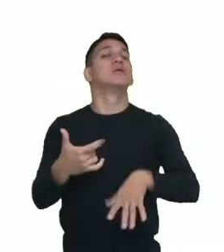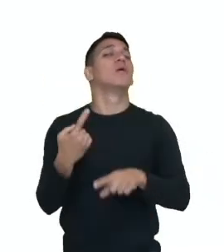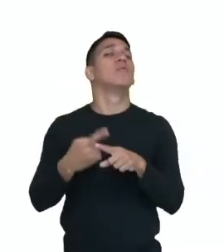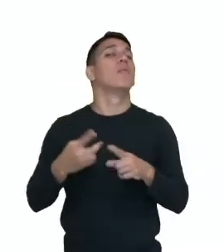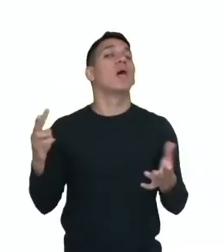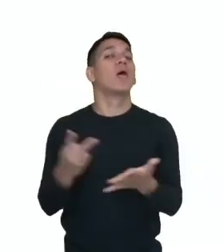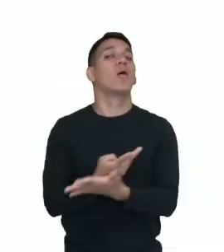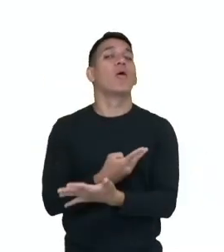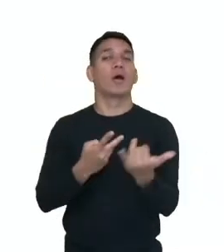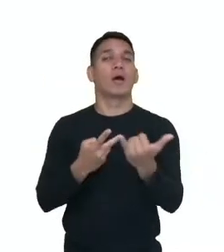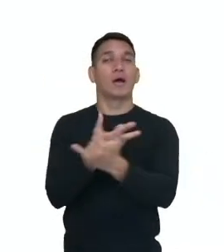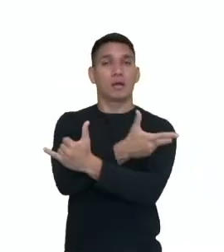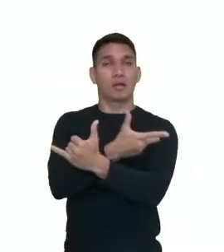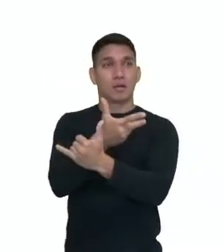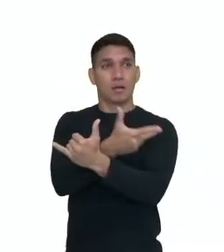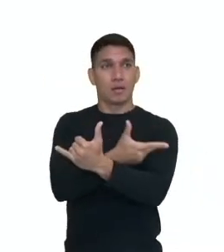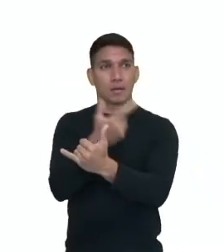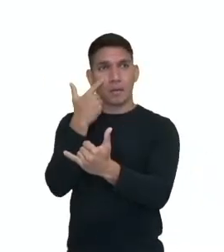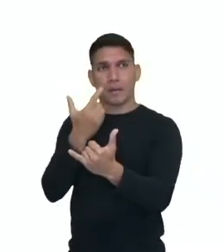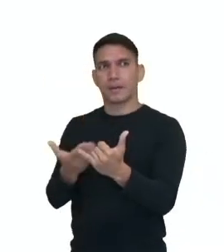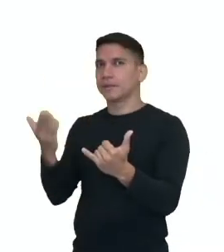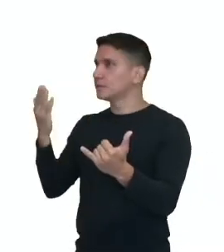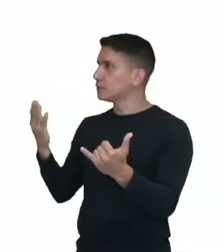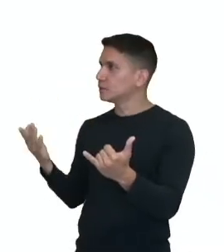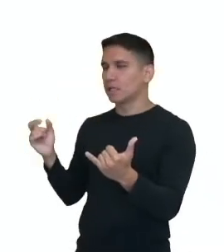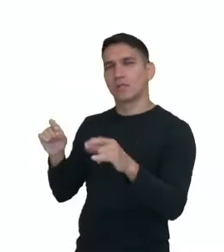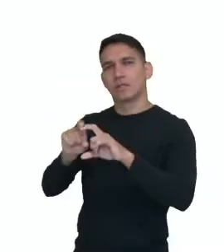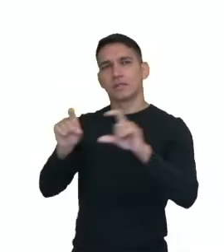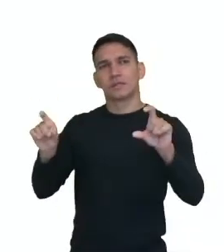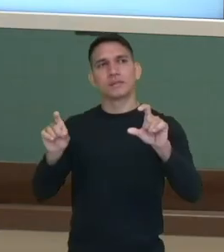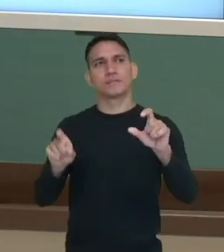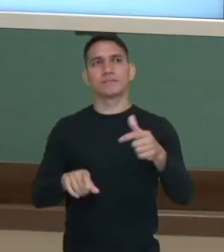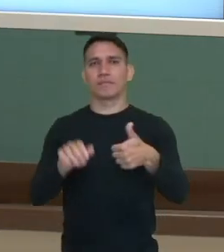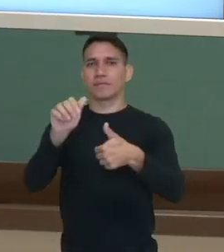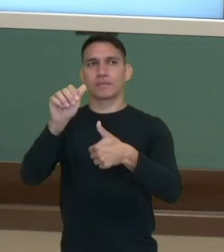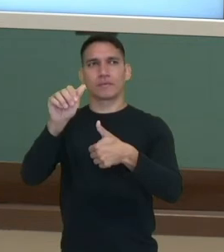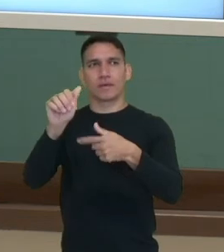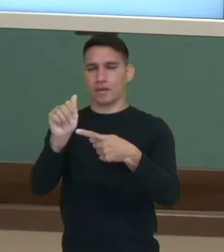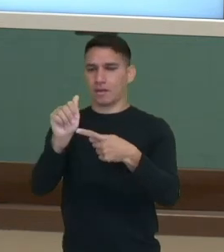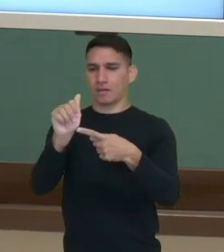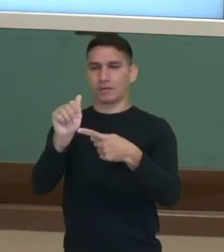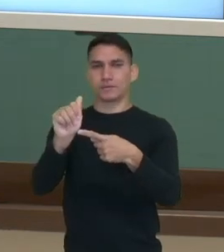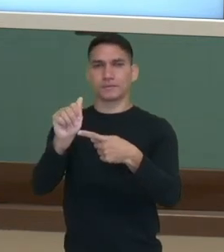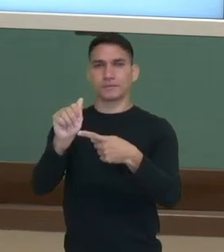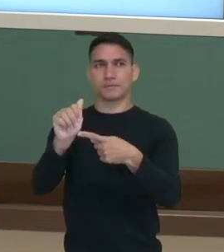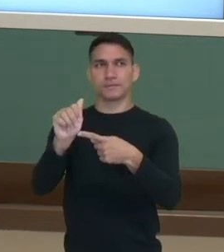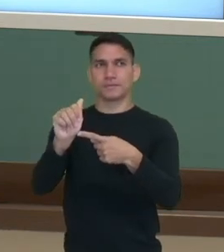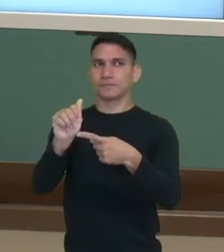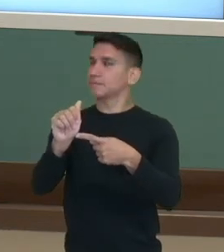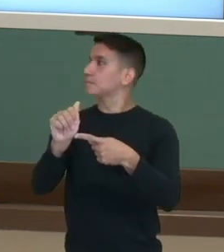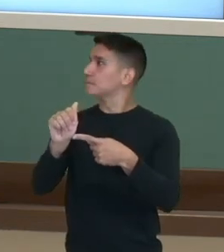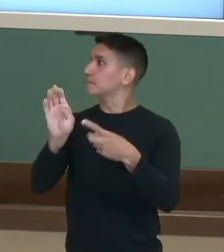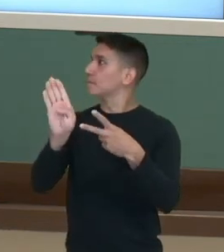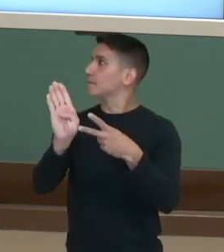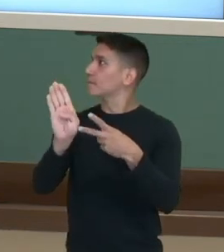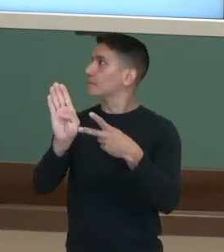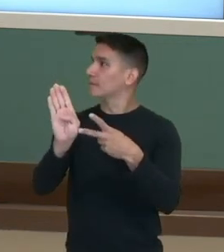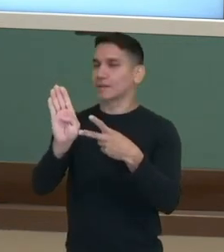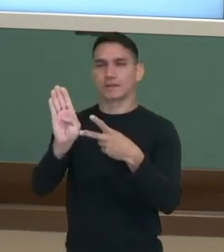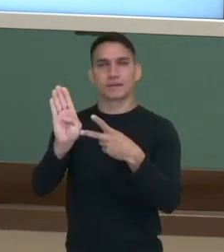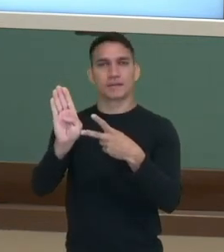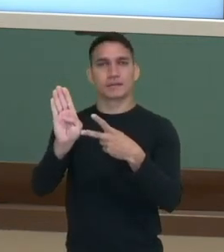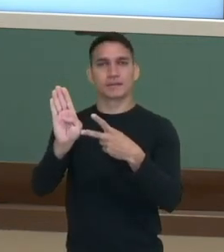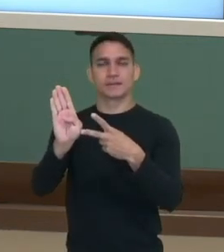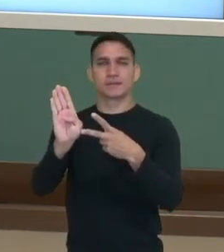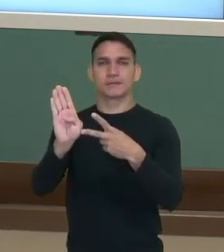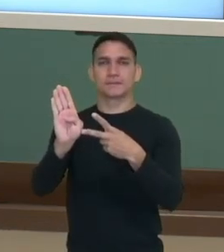da próclise nos trechos. Letra A. Orações reduzidas de gerúndio ou infinitivo. Letra B. Verbo no